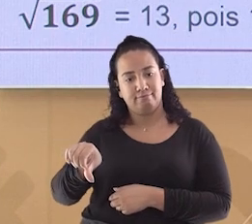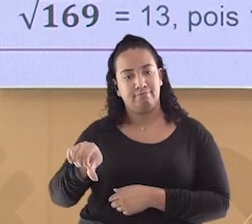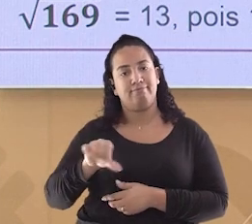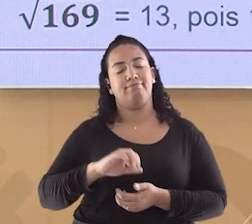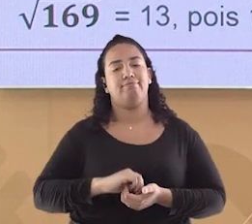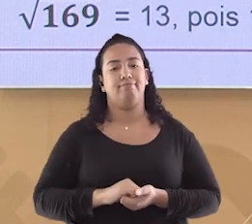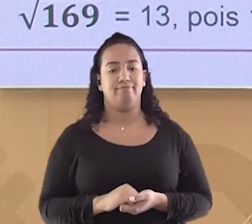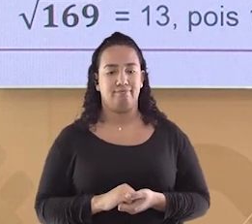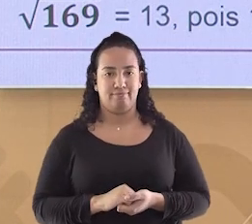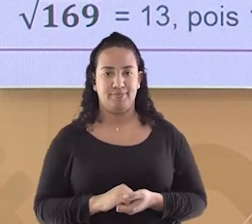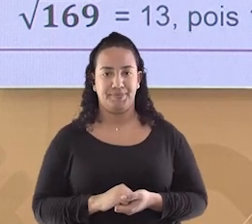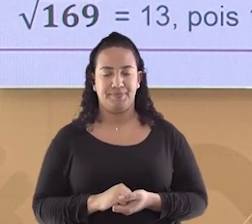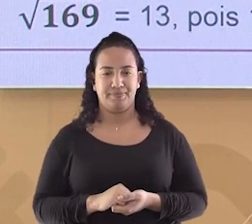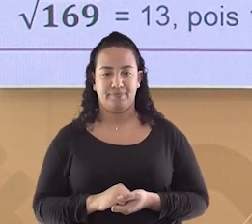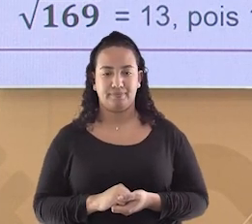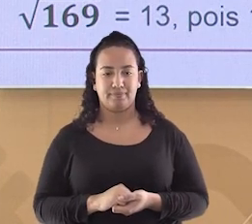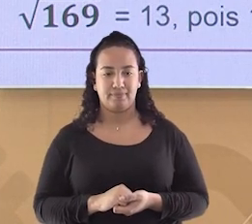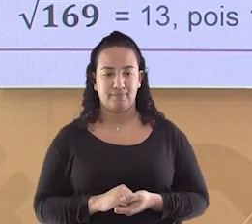igual a